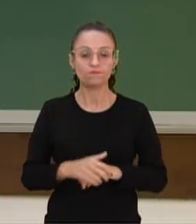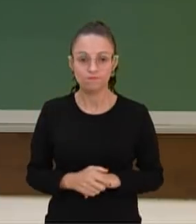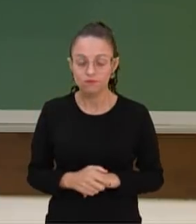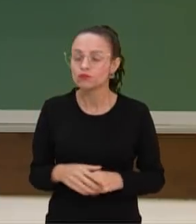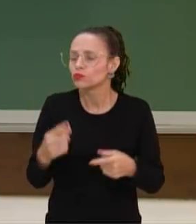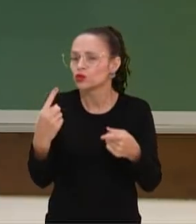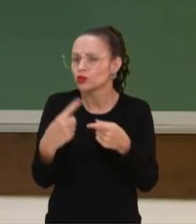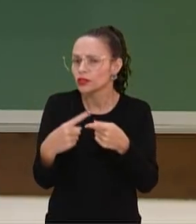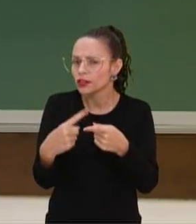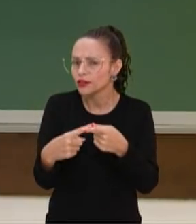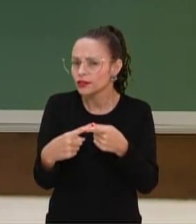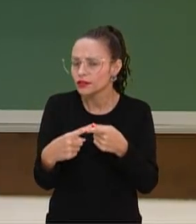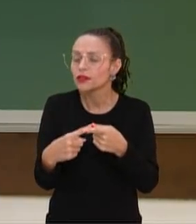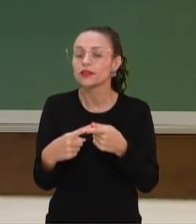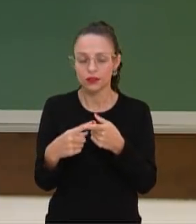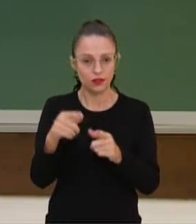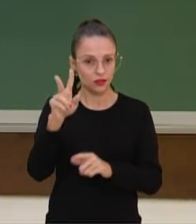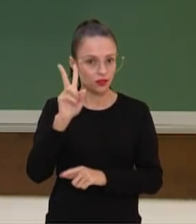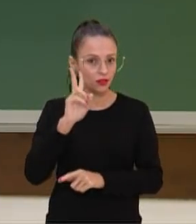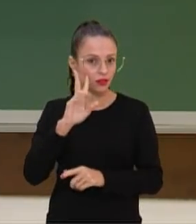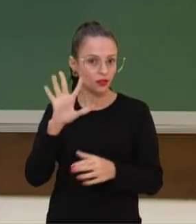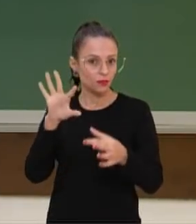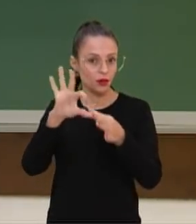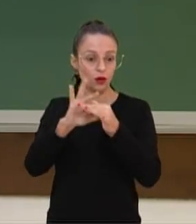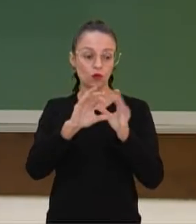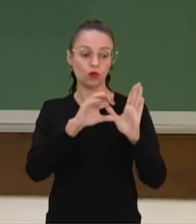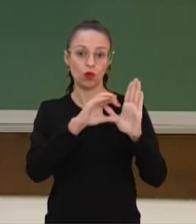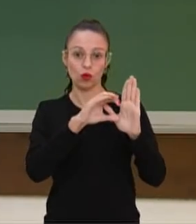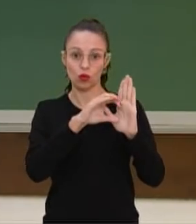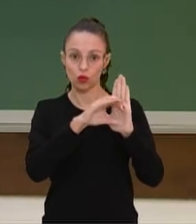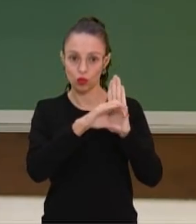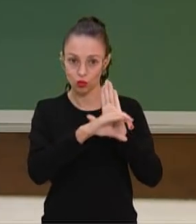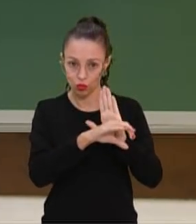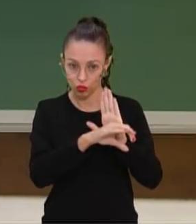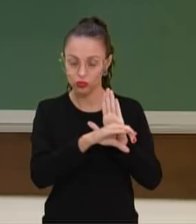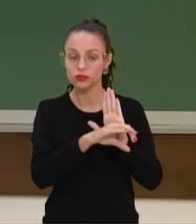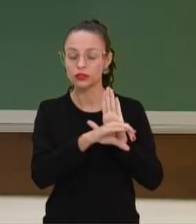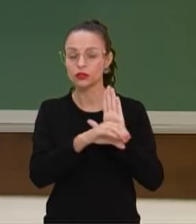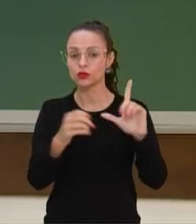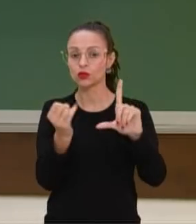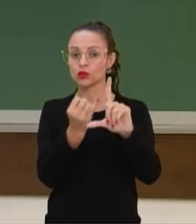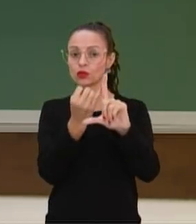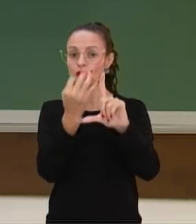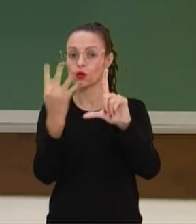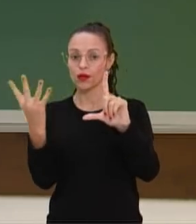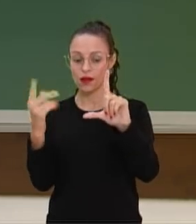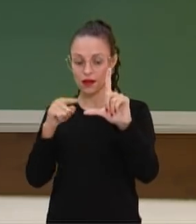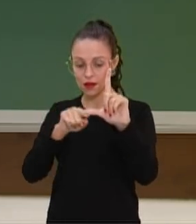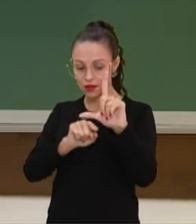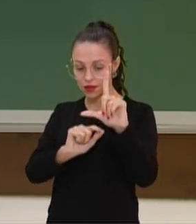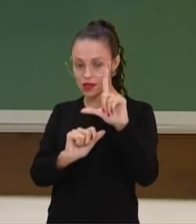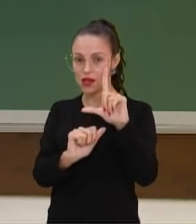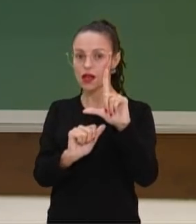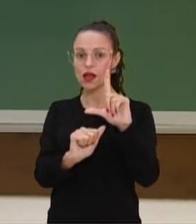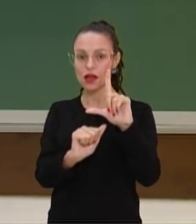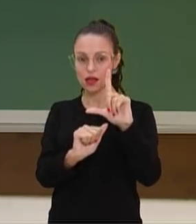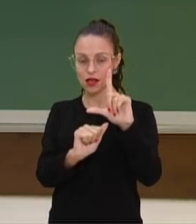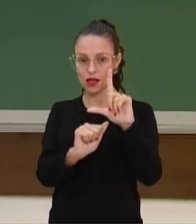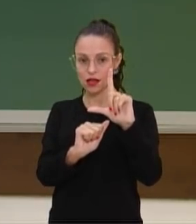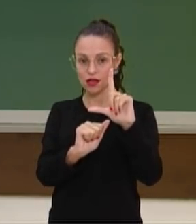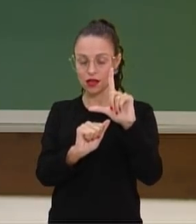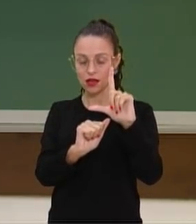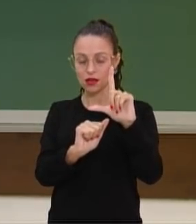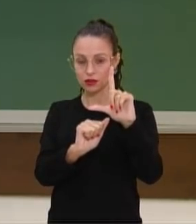Por quê? Eu preciso lembrar da definição, né? A base do meu logaritmo fica elevado